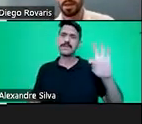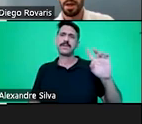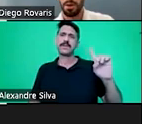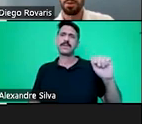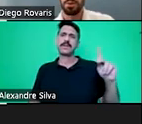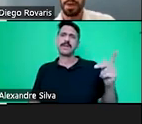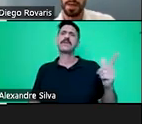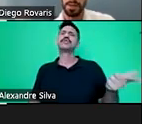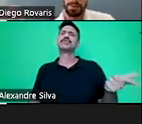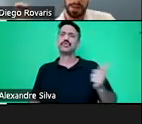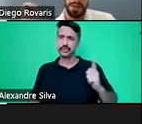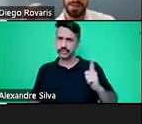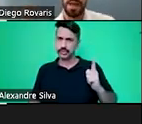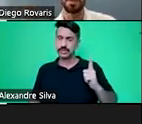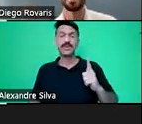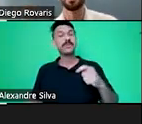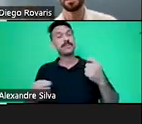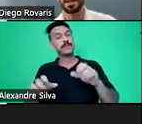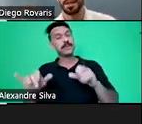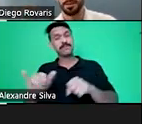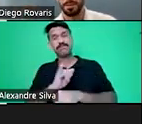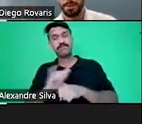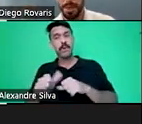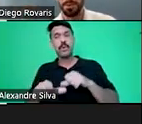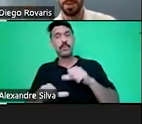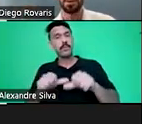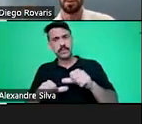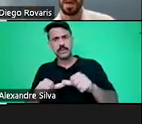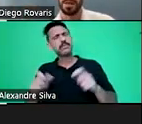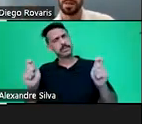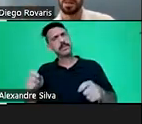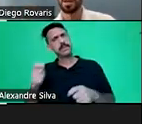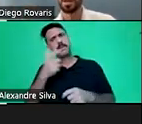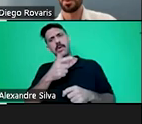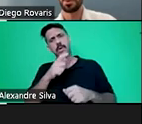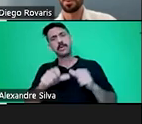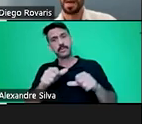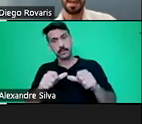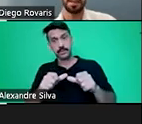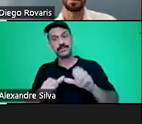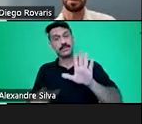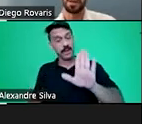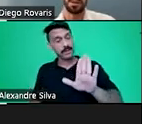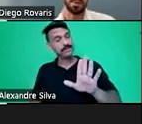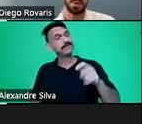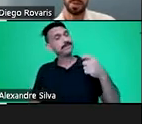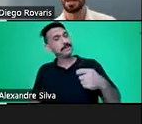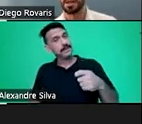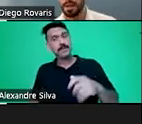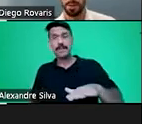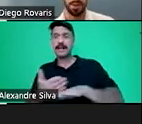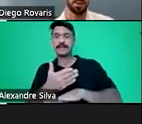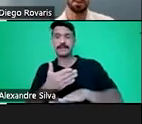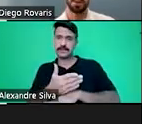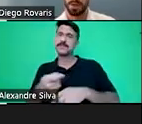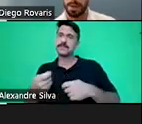tentar contornar isso. E a gente sabe que tem maneiras para isso, mas isso passa por acesso, né? Então as pessoas têm que